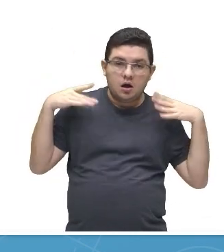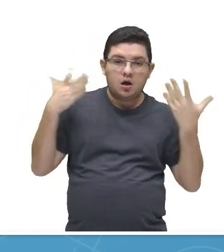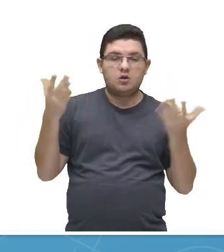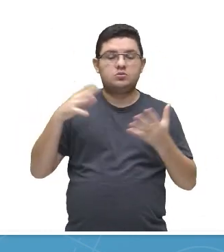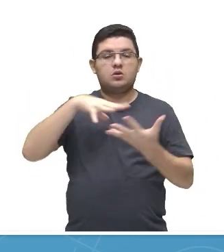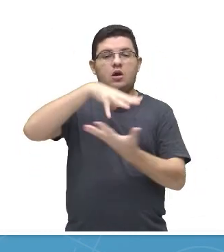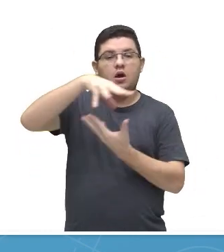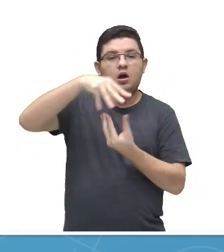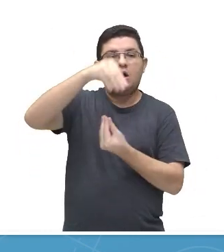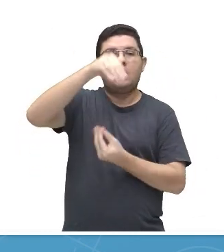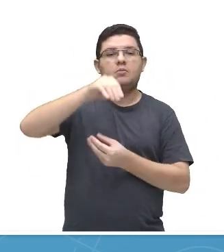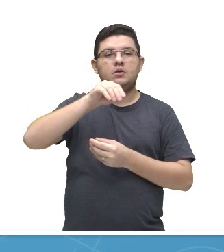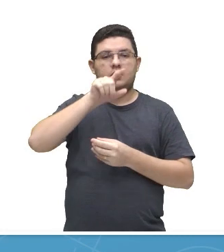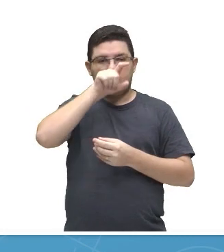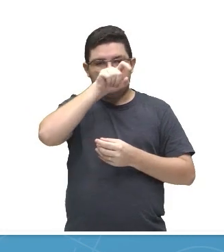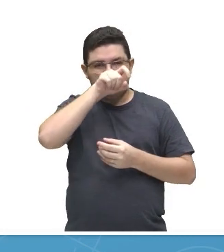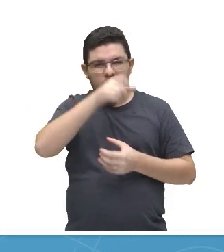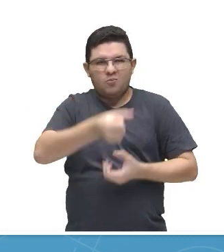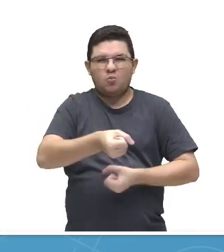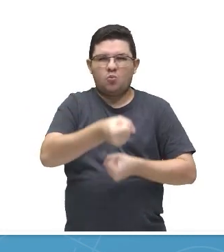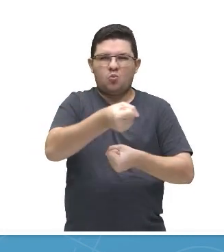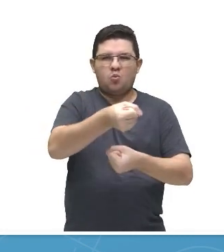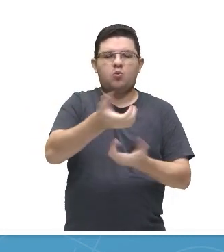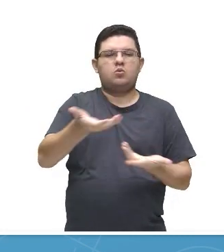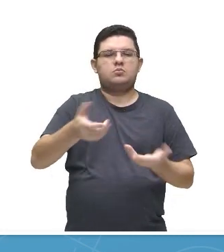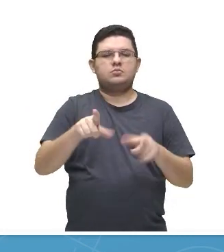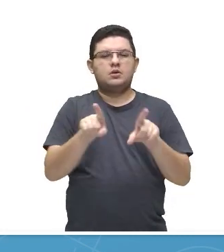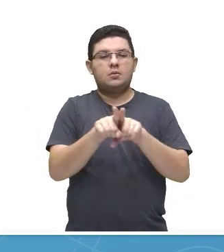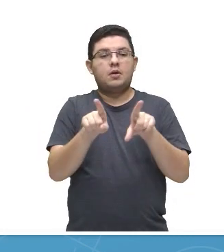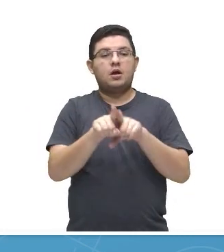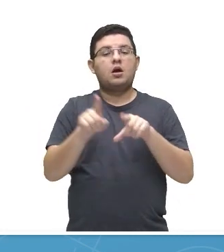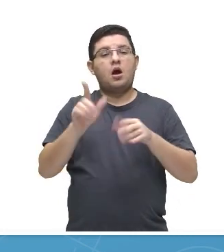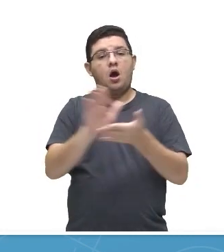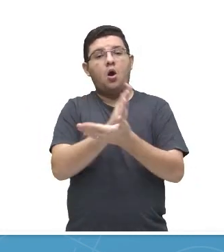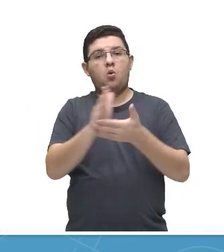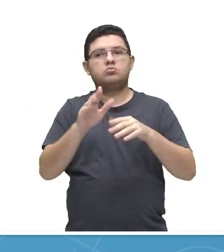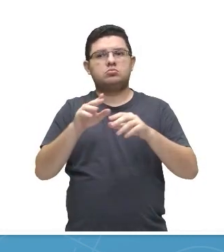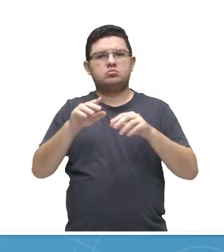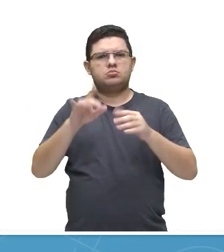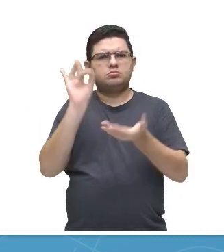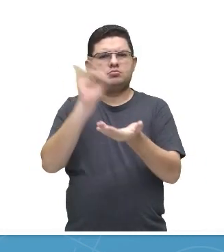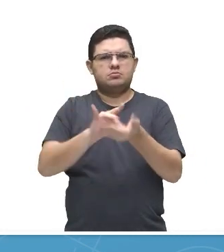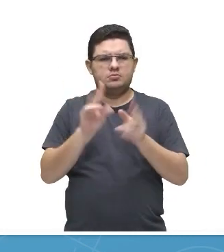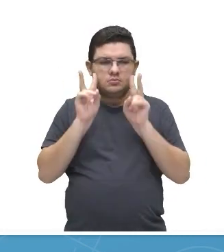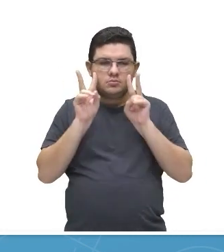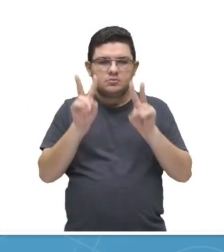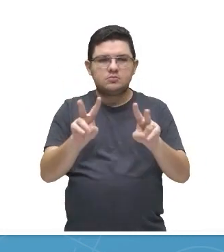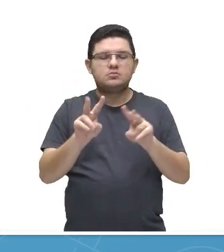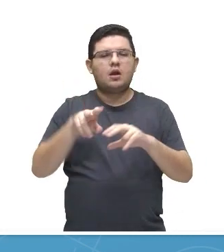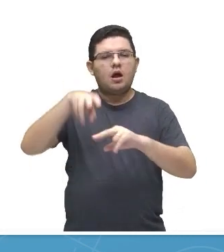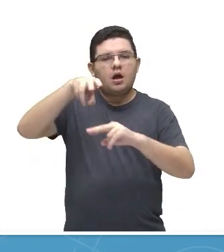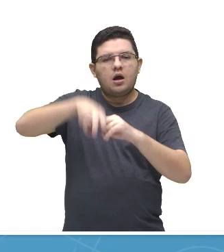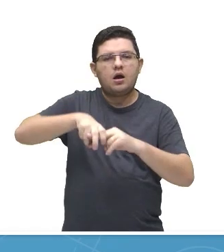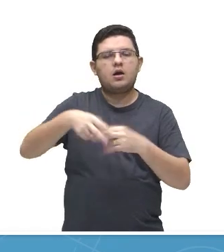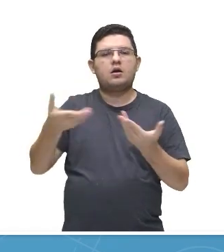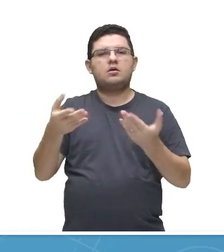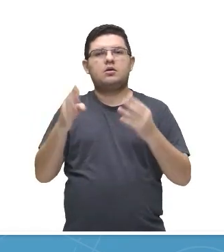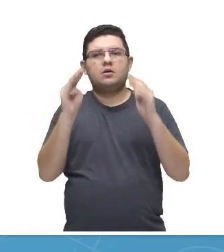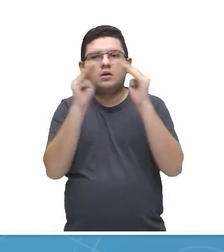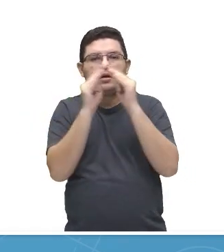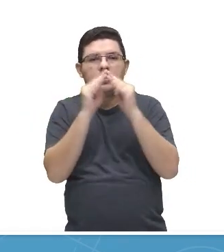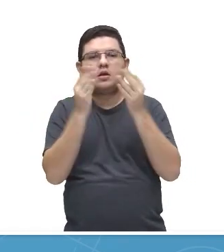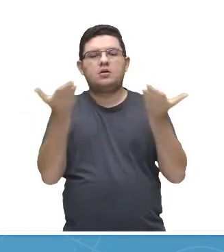coisas reais, seres reais, como casa, cadeira, não é? Aí você diz assim, professora, não entendi, eu ainda não